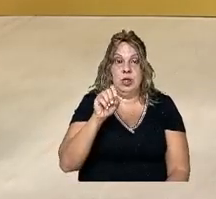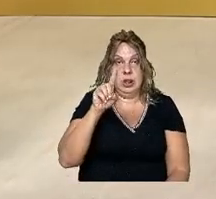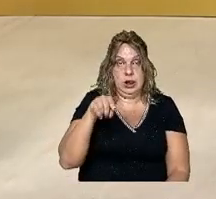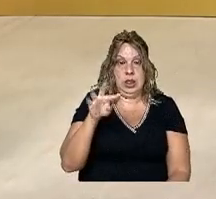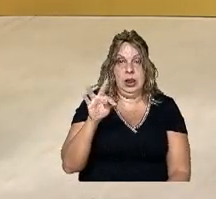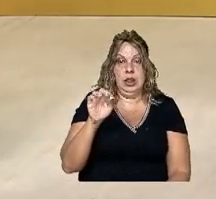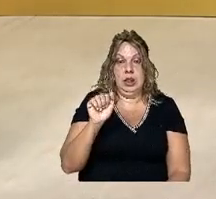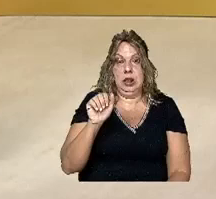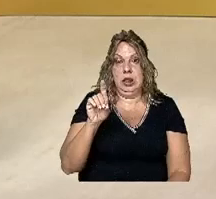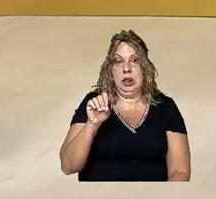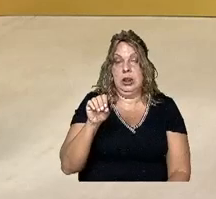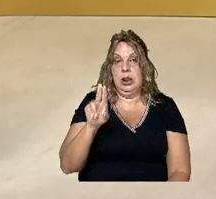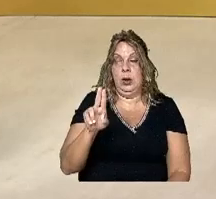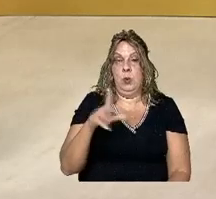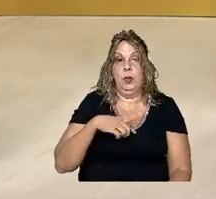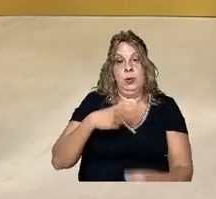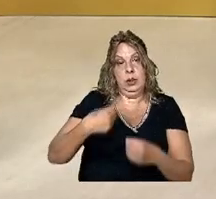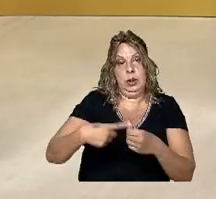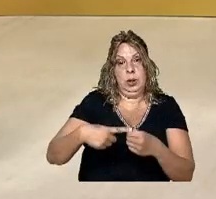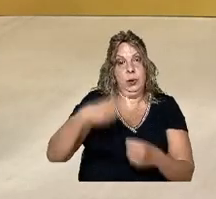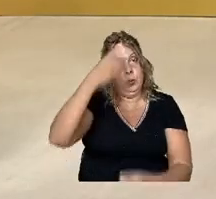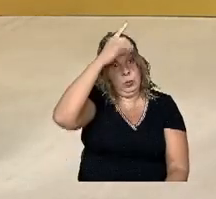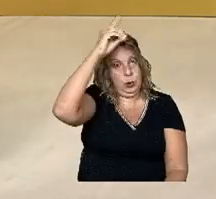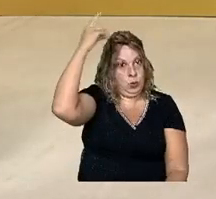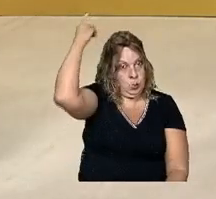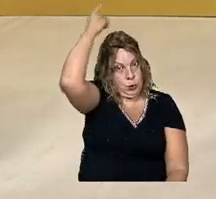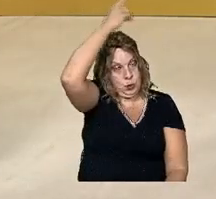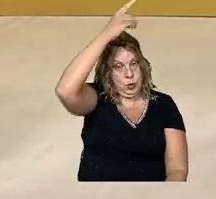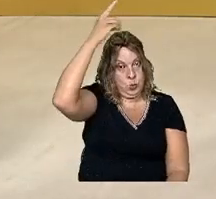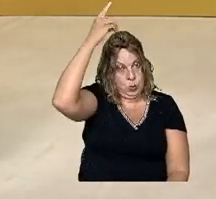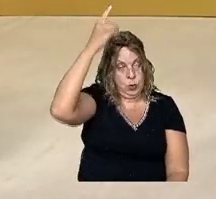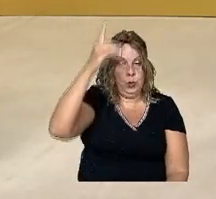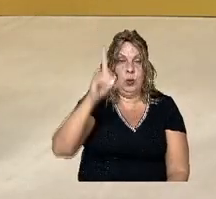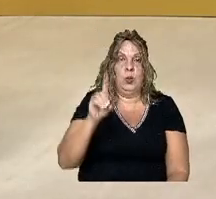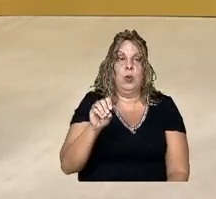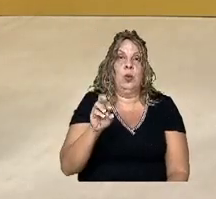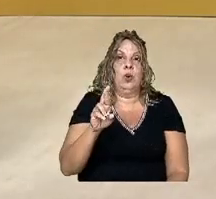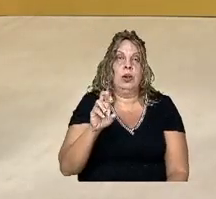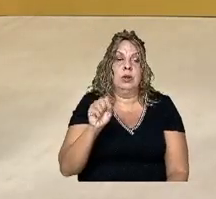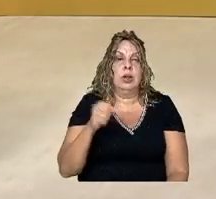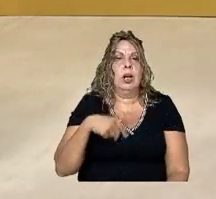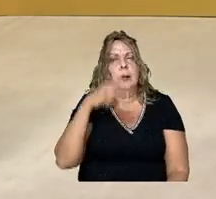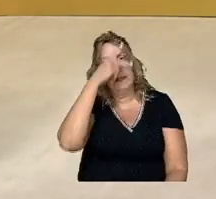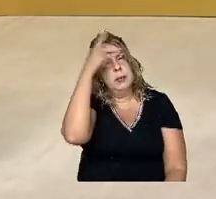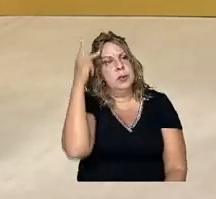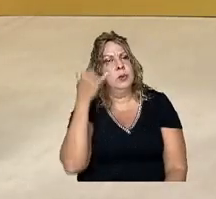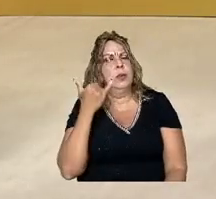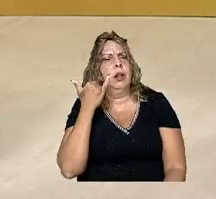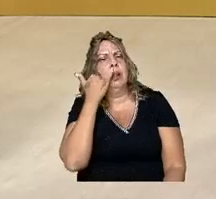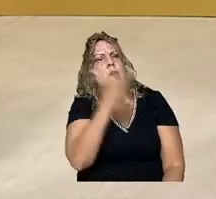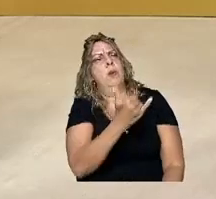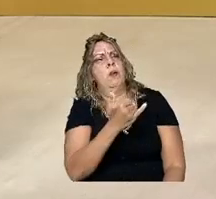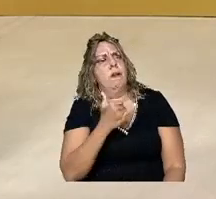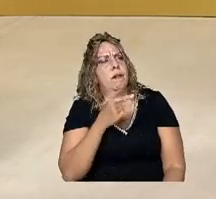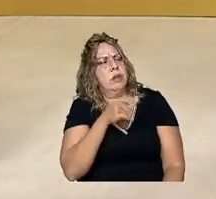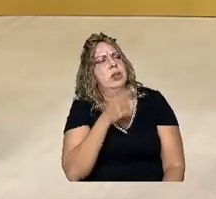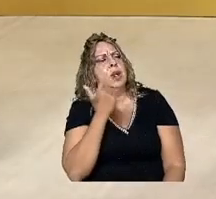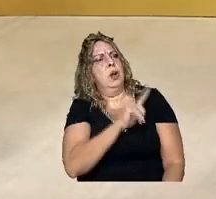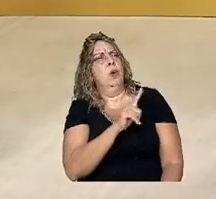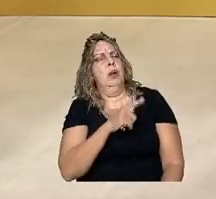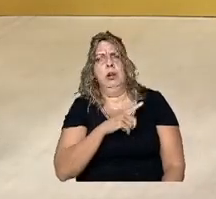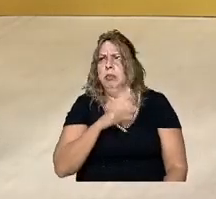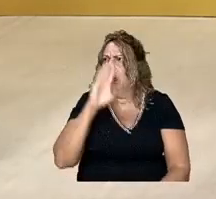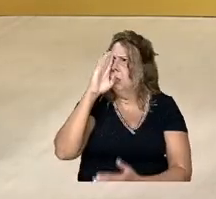lá de Nossa Senhora das Dores, nem acreditou quando alguns de seus amigos ligaram dizendo que ele tinha sido contemplado, olha